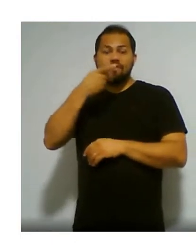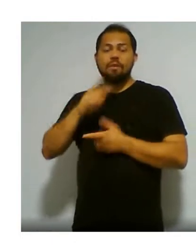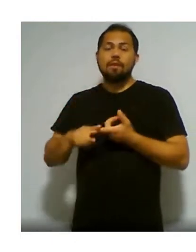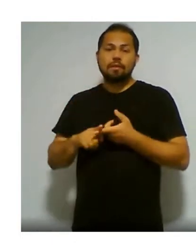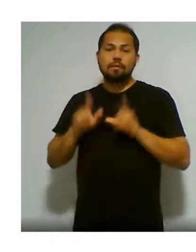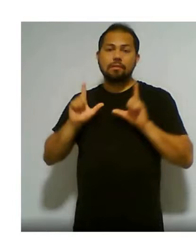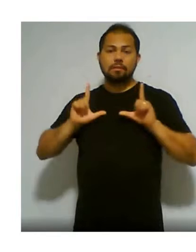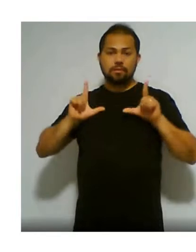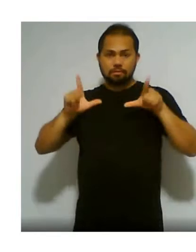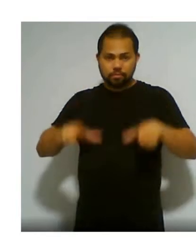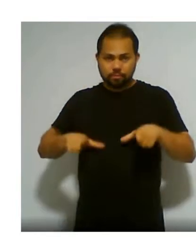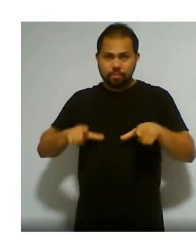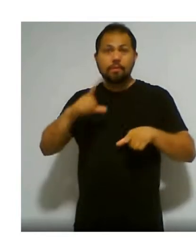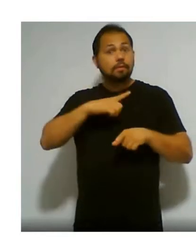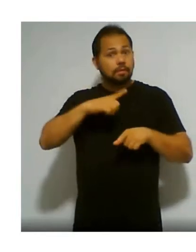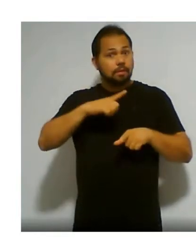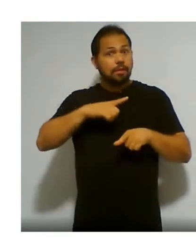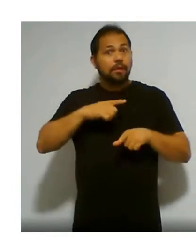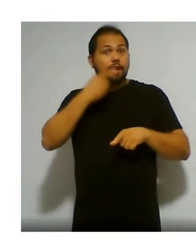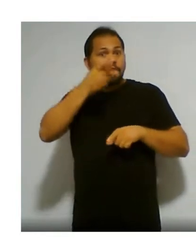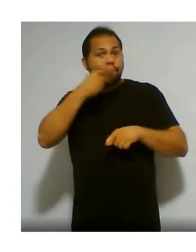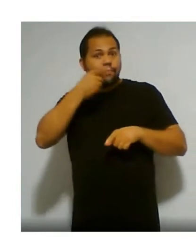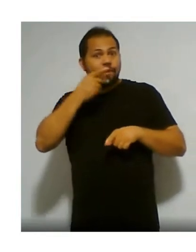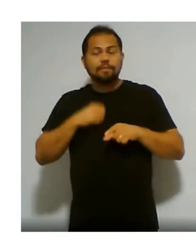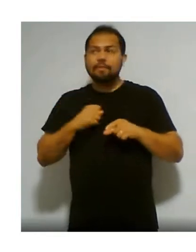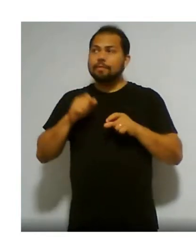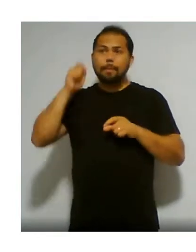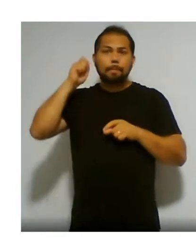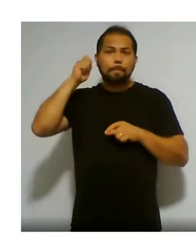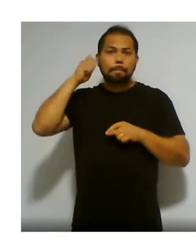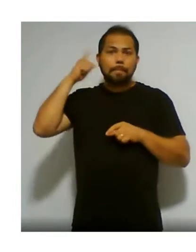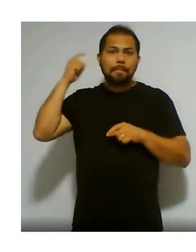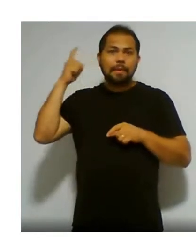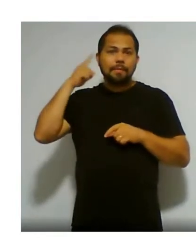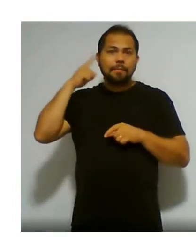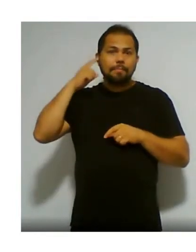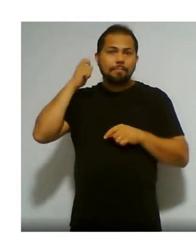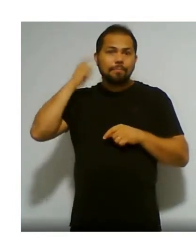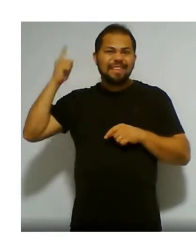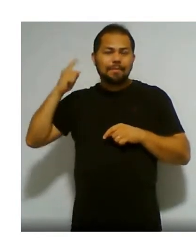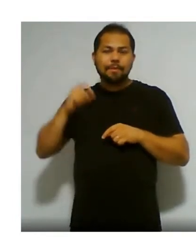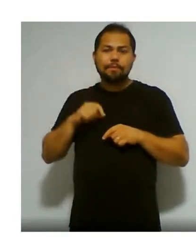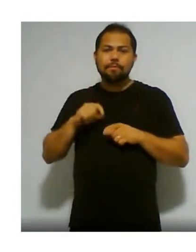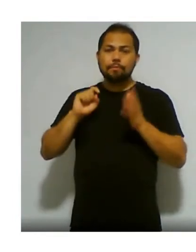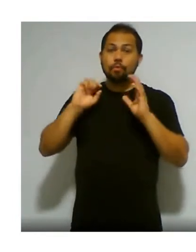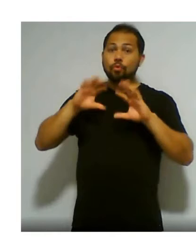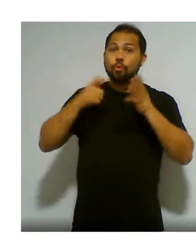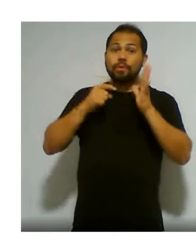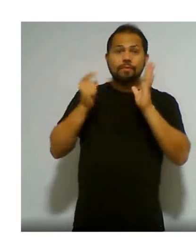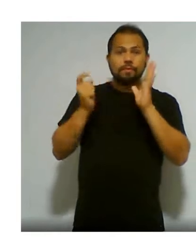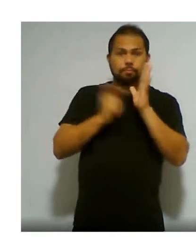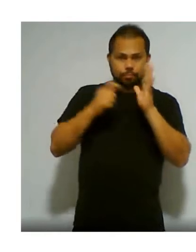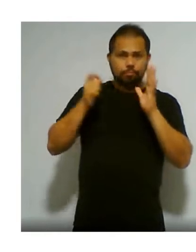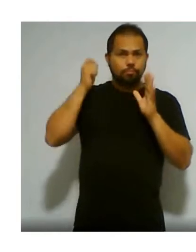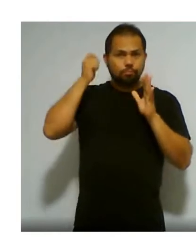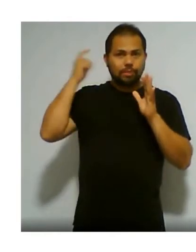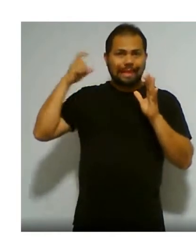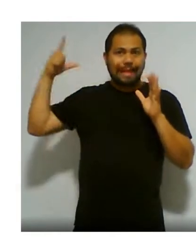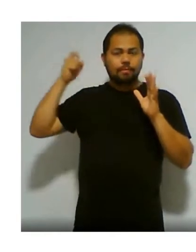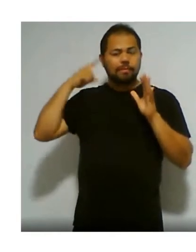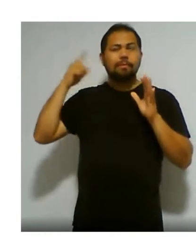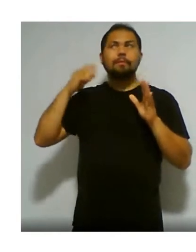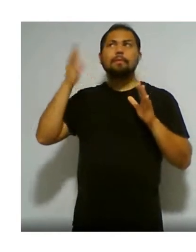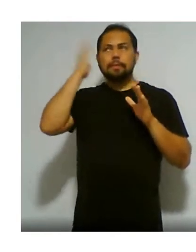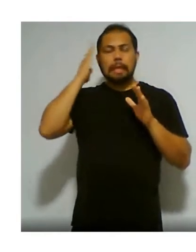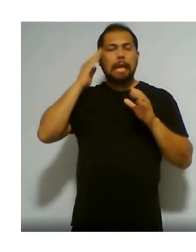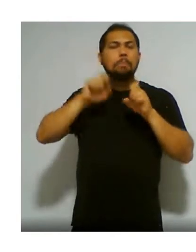normalmente tem um falantezinho que dá aquele bip quando você liga o computador, ou que dá um outro conjunto de bips para apresentar algum problema. Né? Então, dependendo